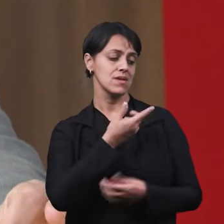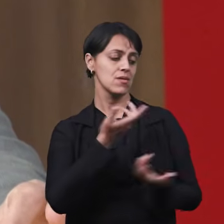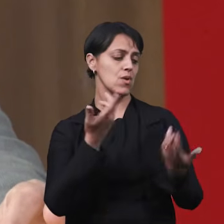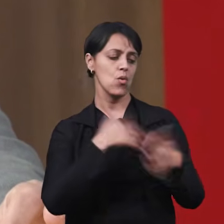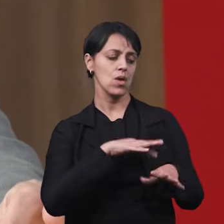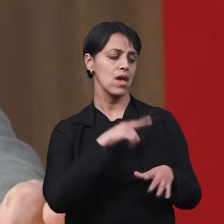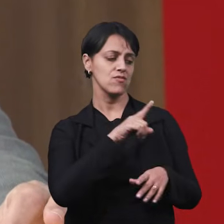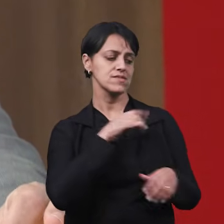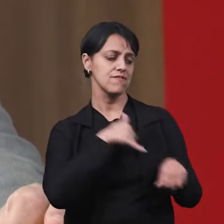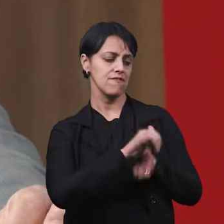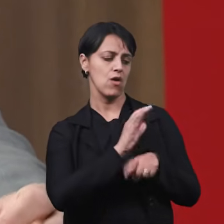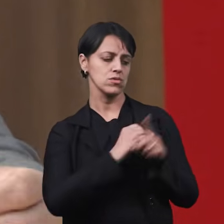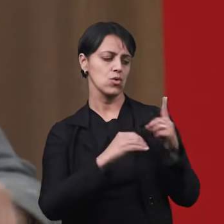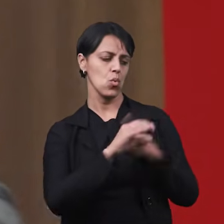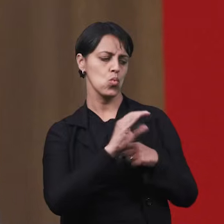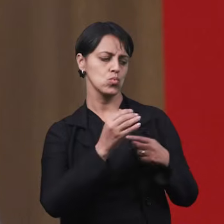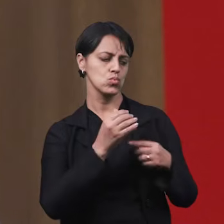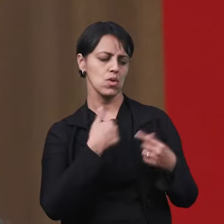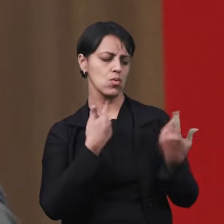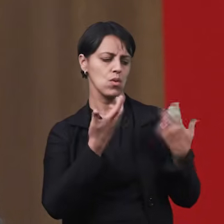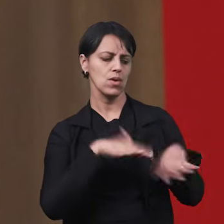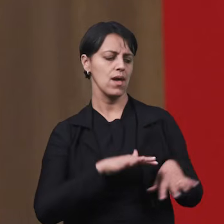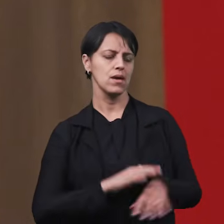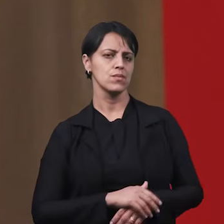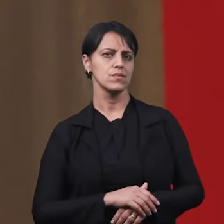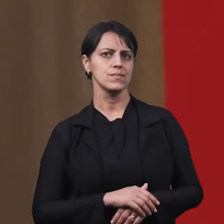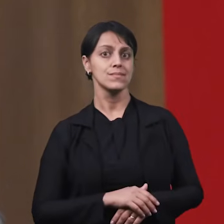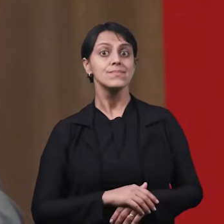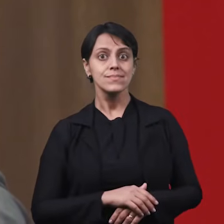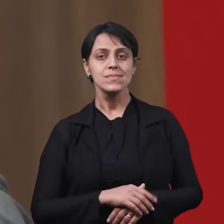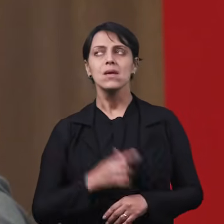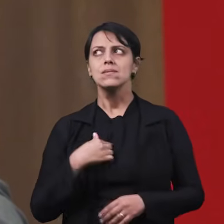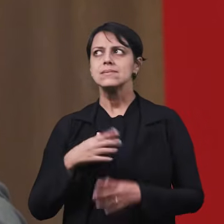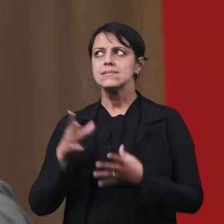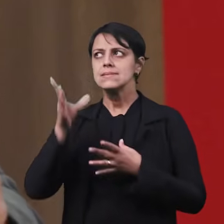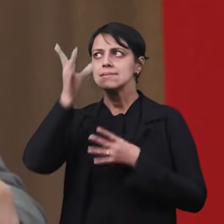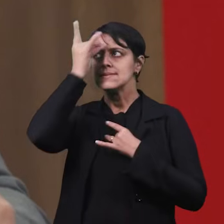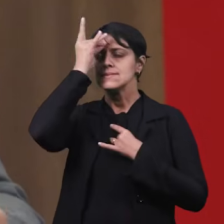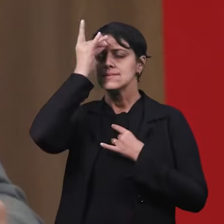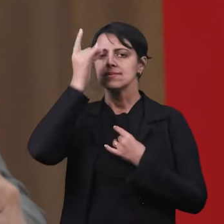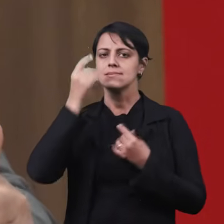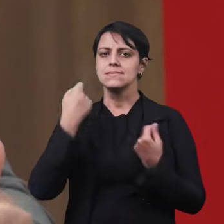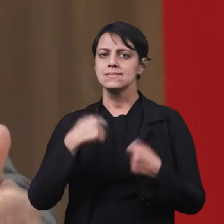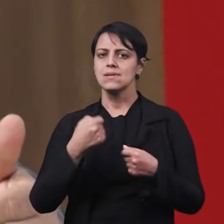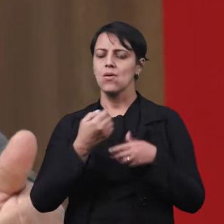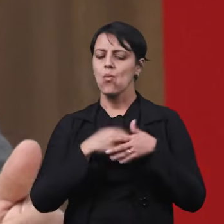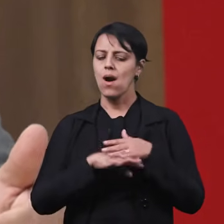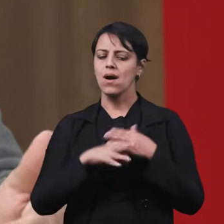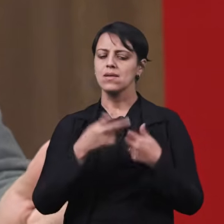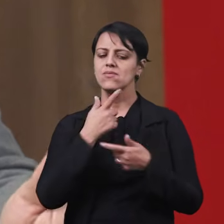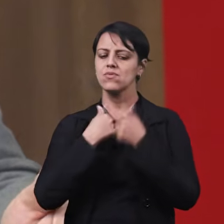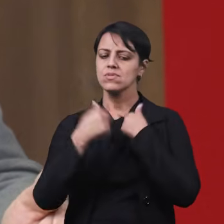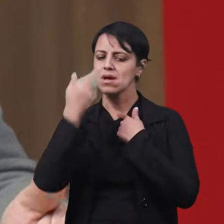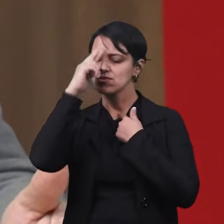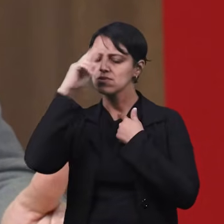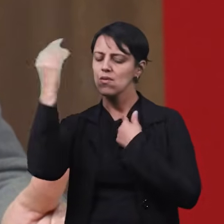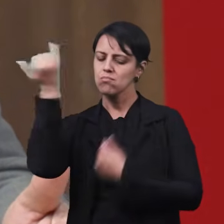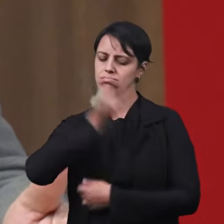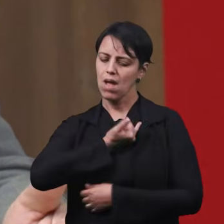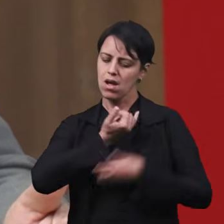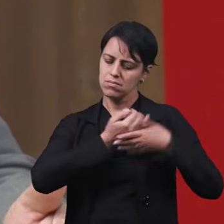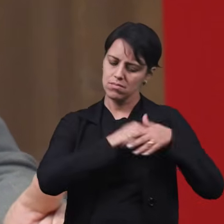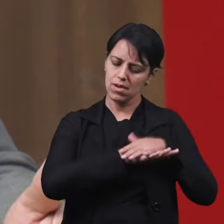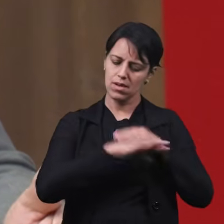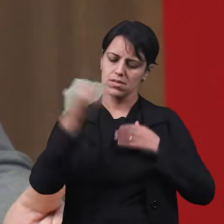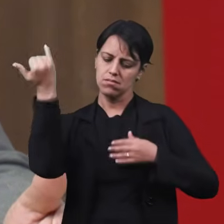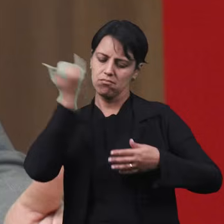do culto. Então eu guardei aquilo no coração. Aí você vai guardando aquilo que Deus vai falando